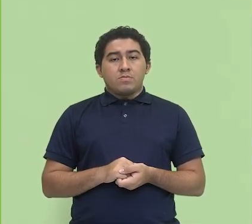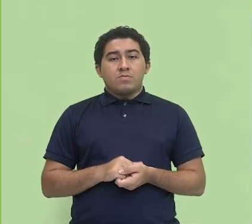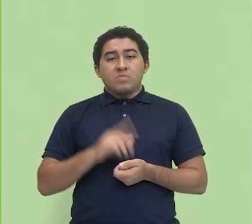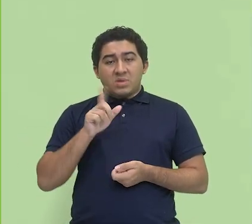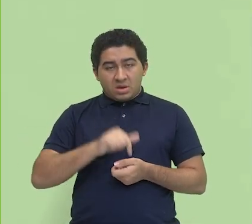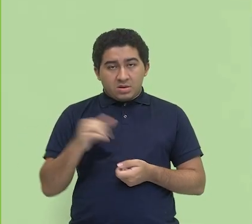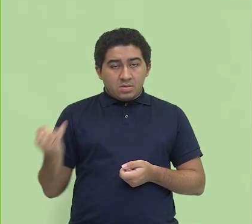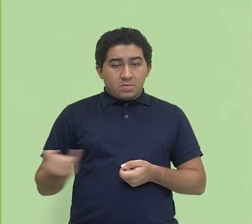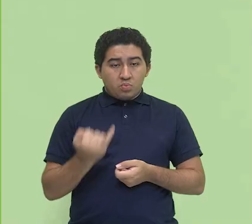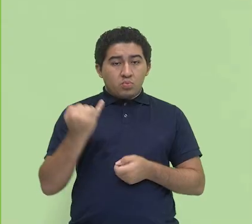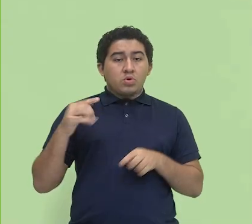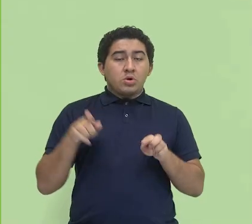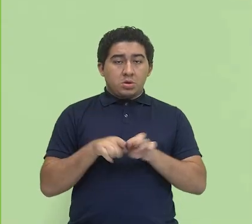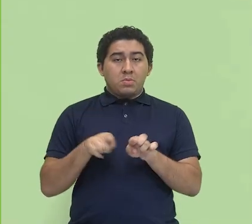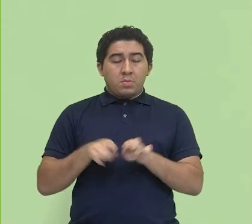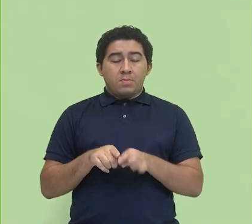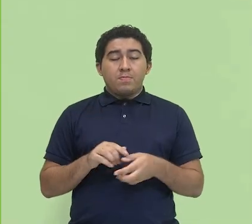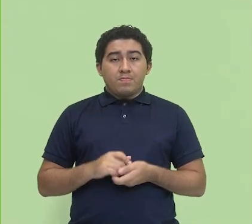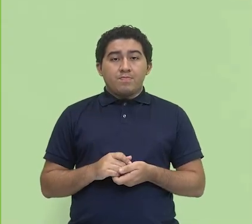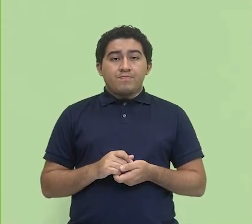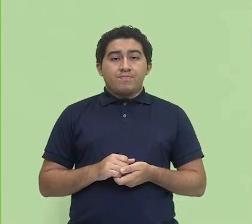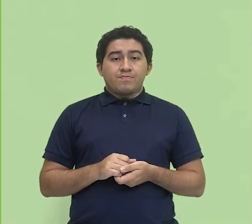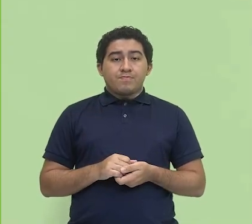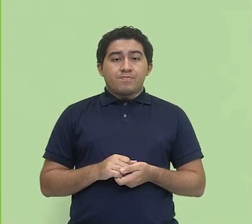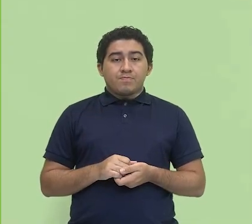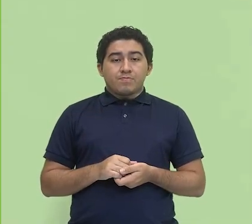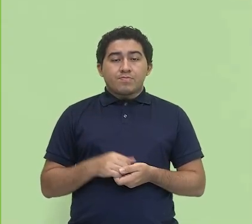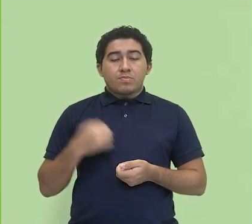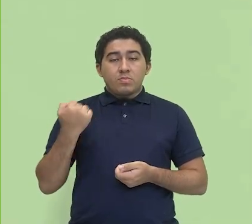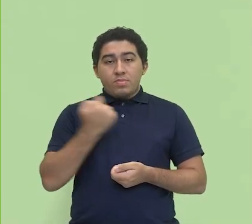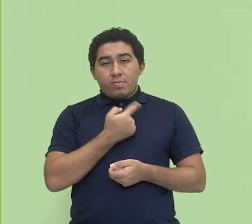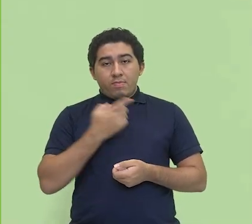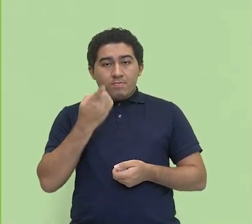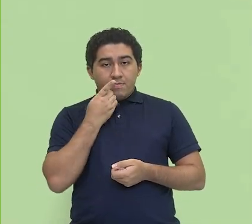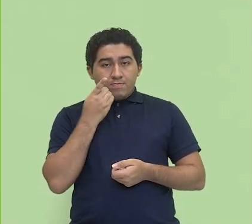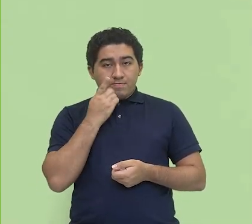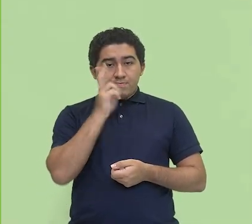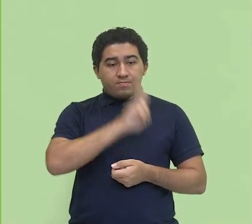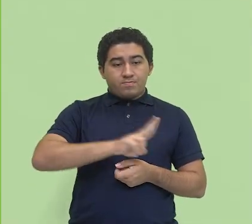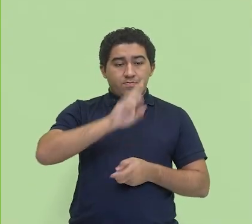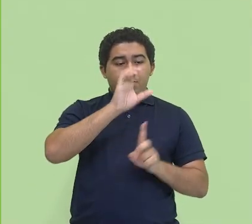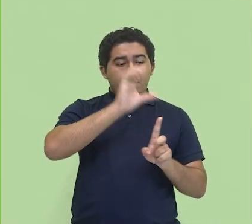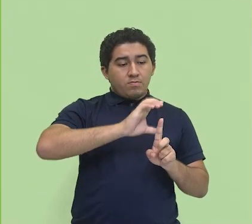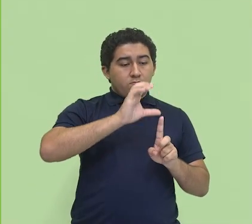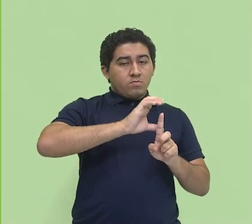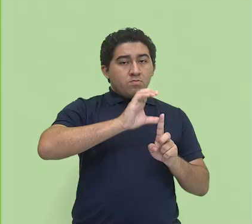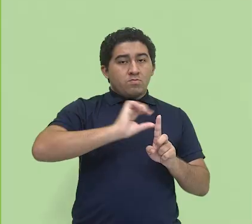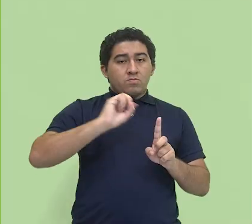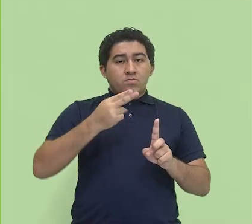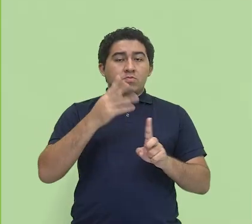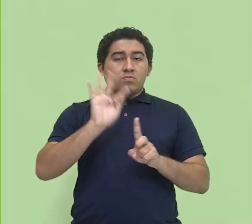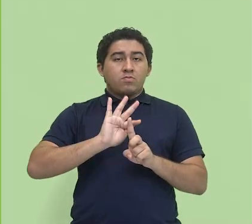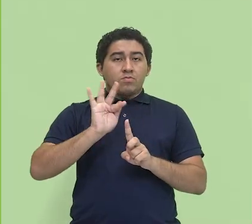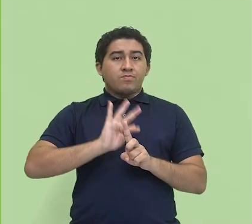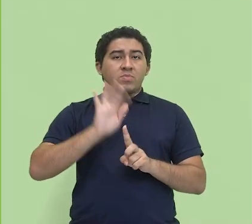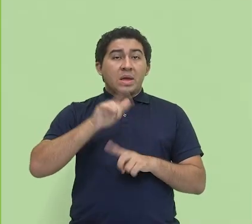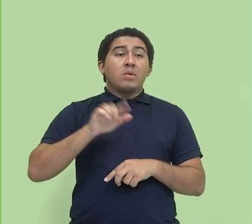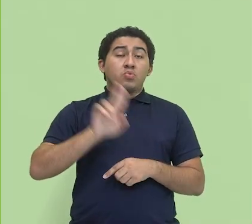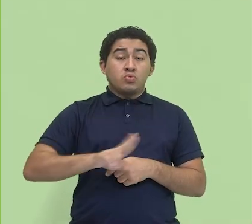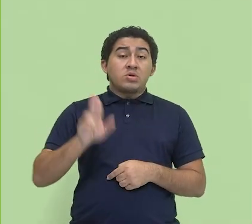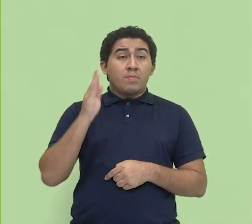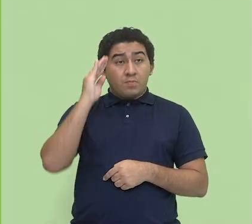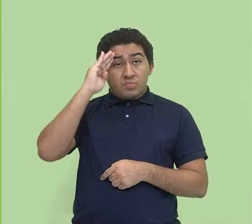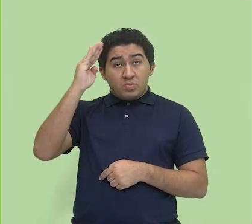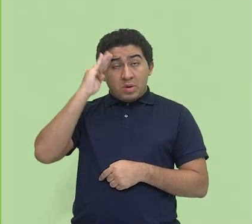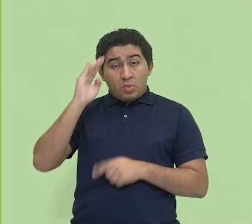muito importante, né? Veja que no nosso cotidiano a gente usa Celsius ou Fahrenheit, que são as mais